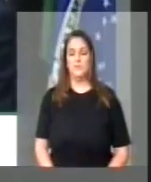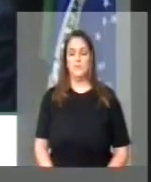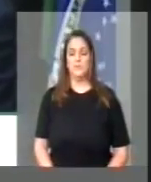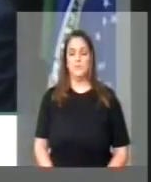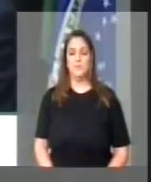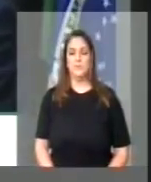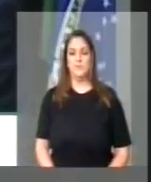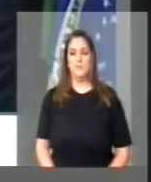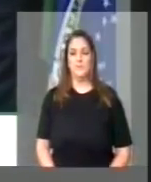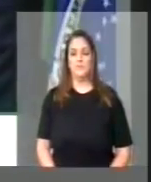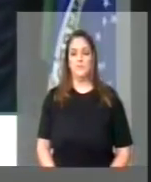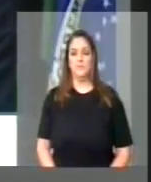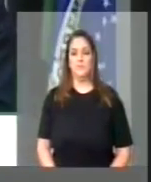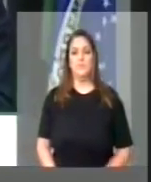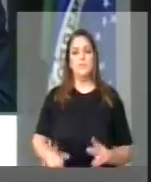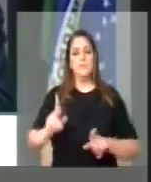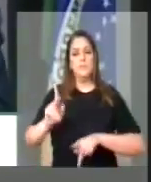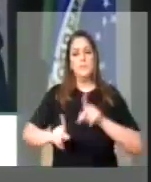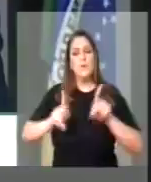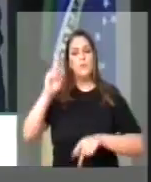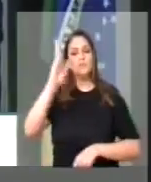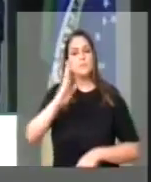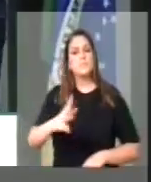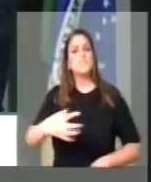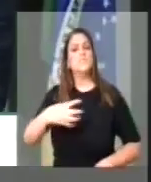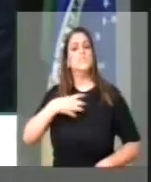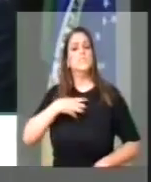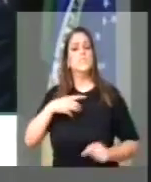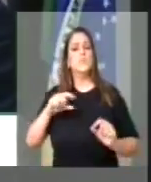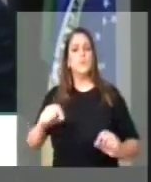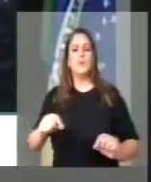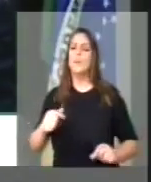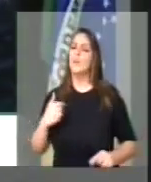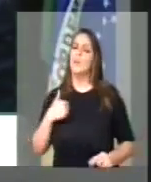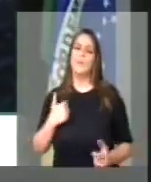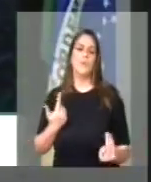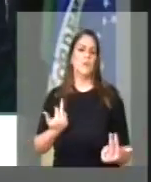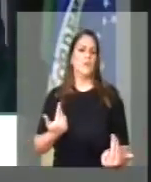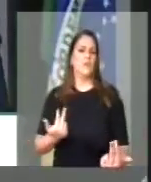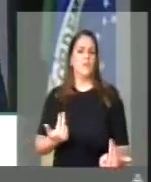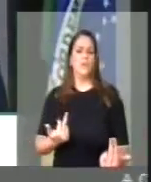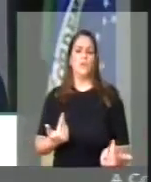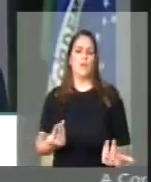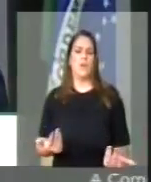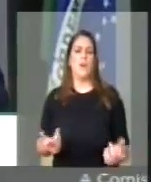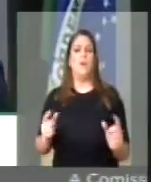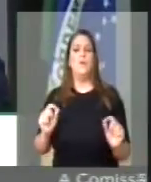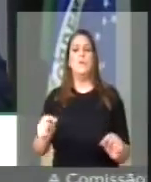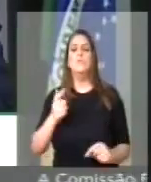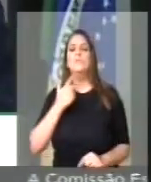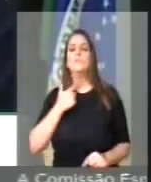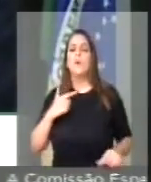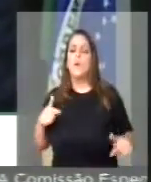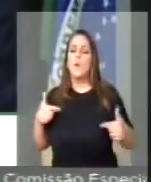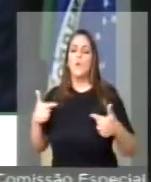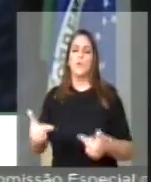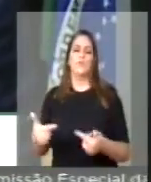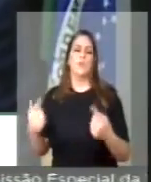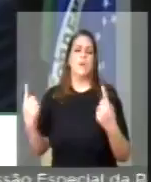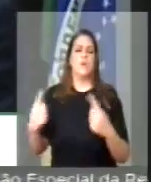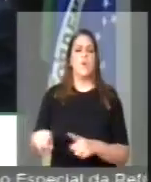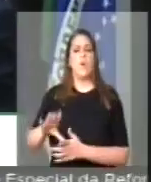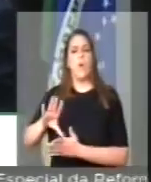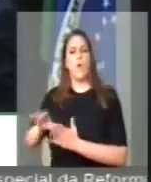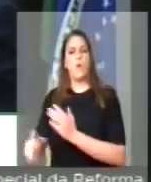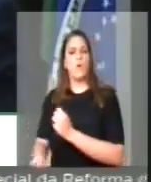qual nós comungamos e que foi o que nos motivou desde o primeiro momento neste mandato, é a luta contra a corrupção.